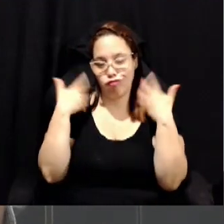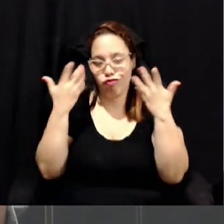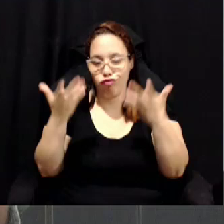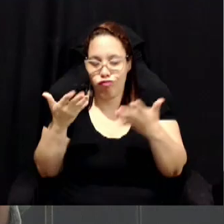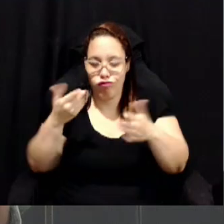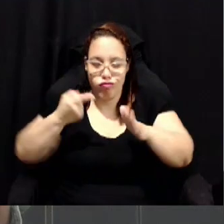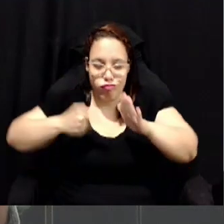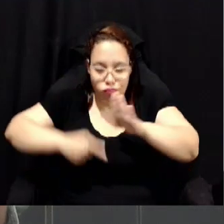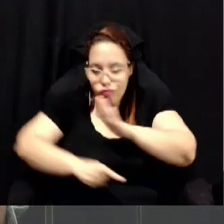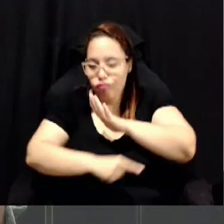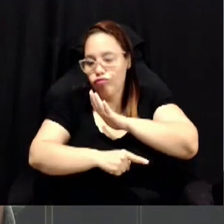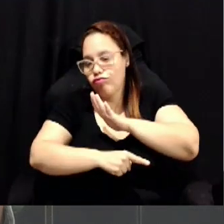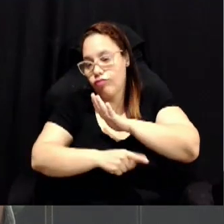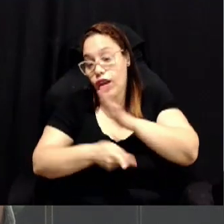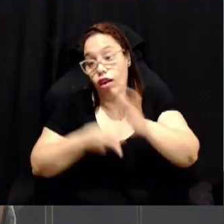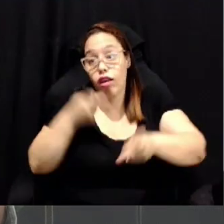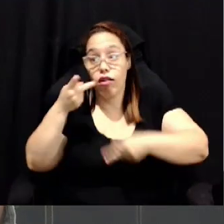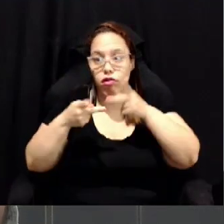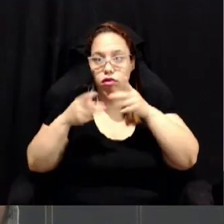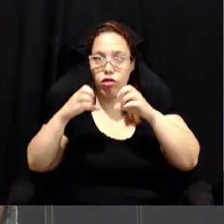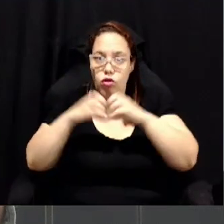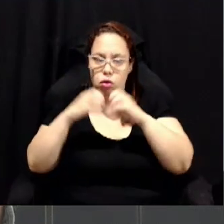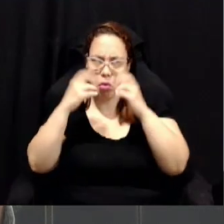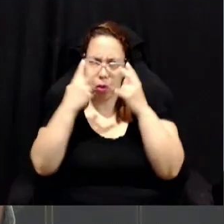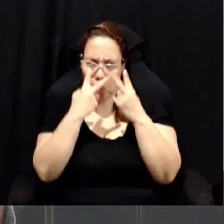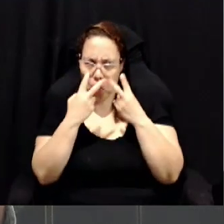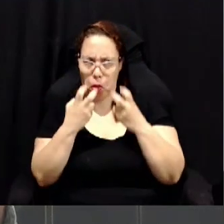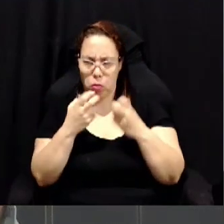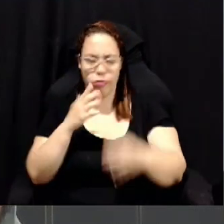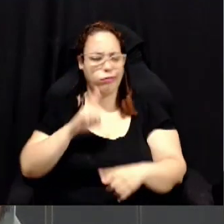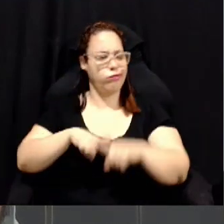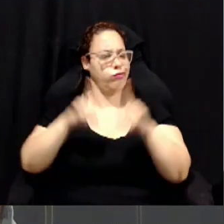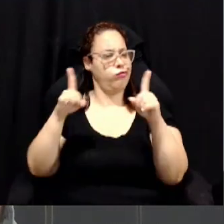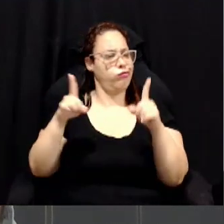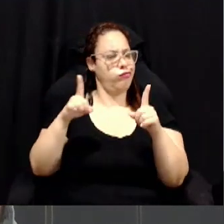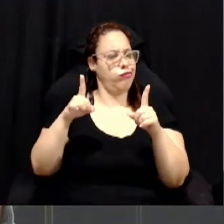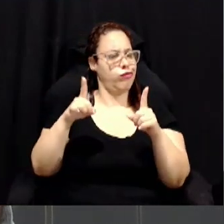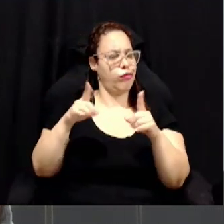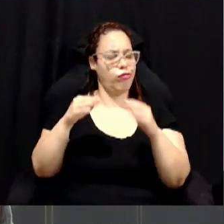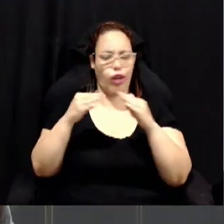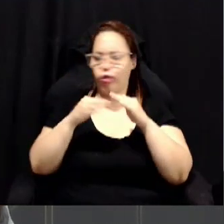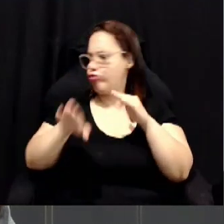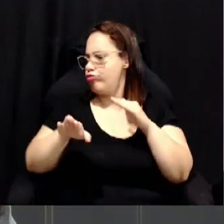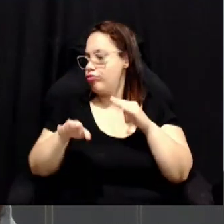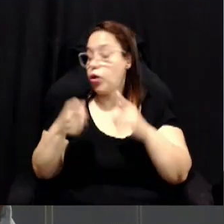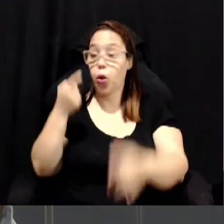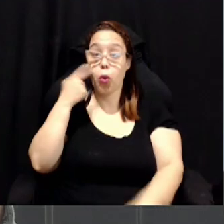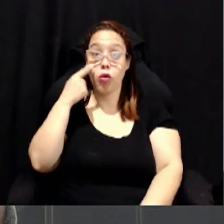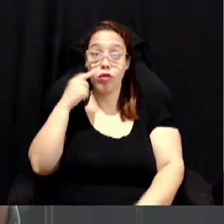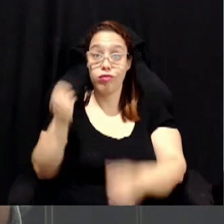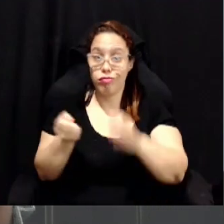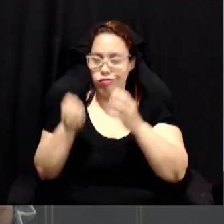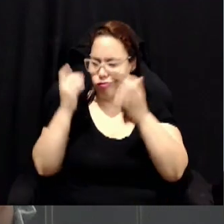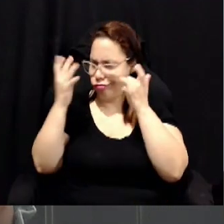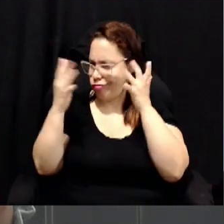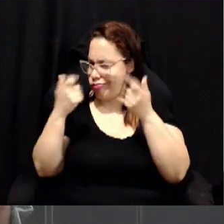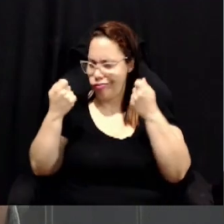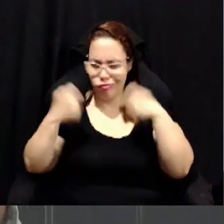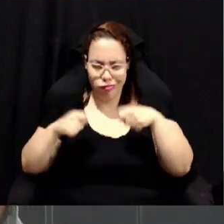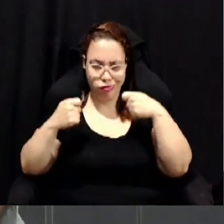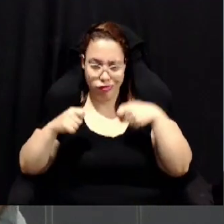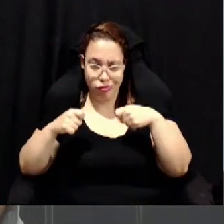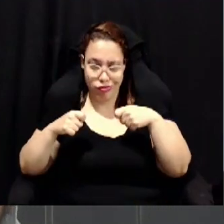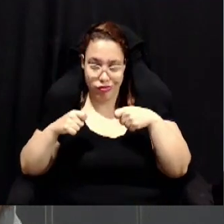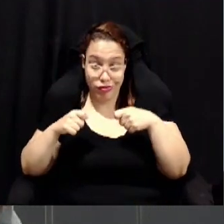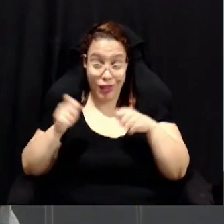Há quem diga que o amor é cego, mas a minha mãe discorda. Vamos ver quem adivinha? Não preciso nem dar pista,